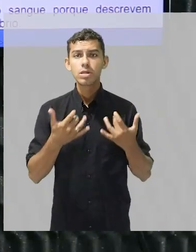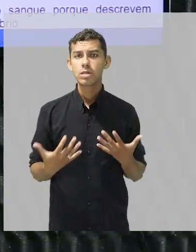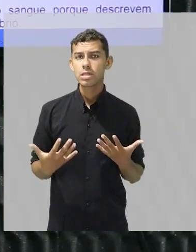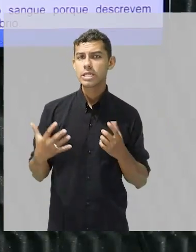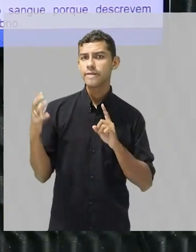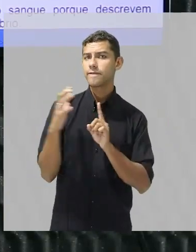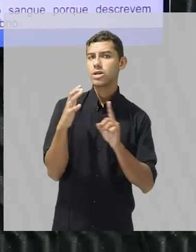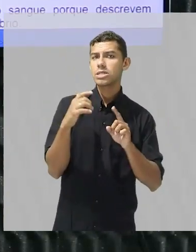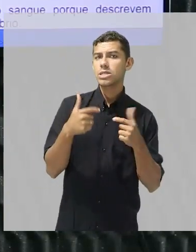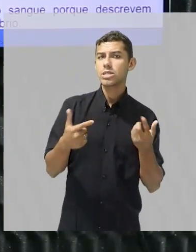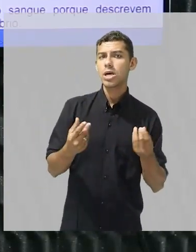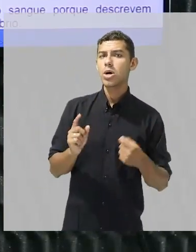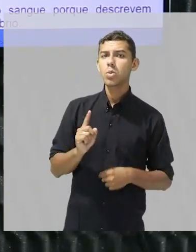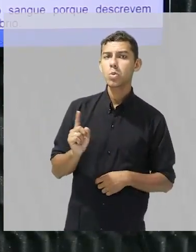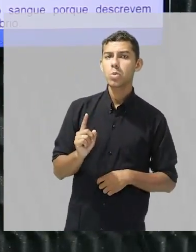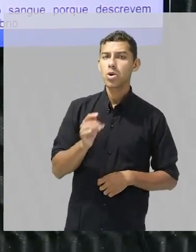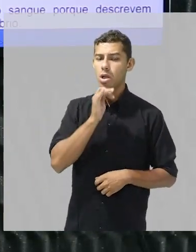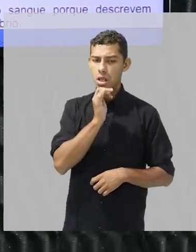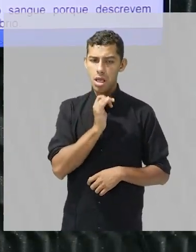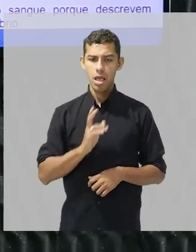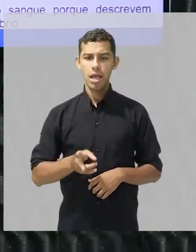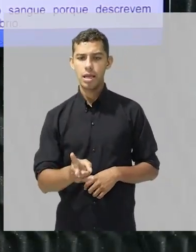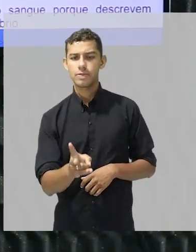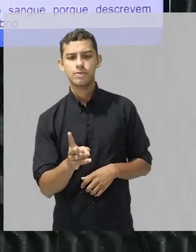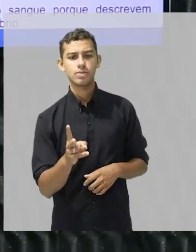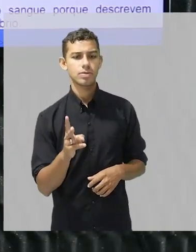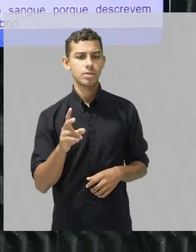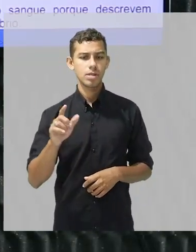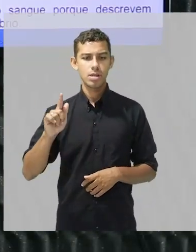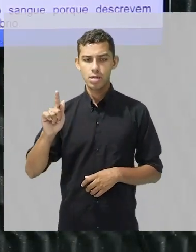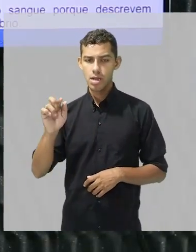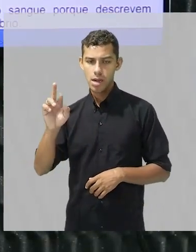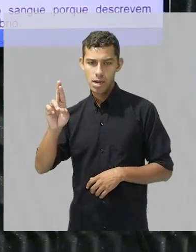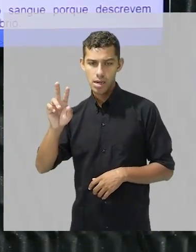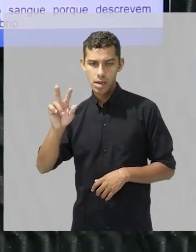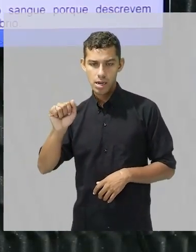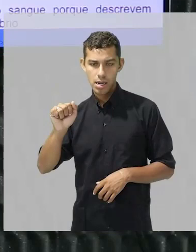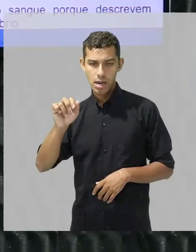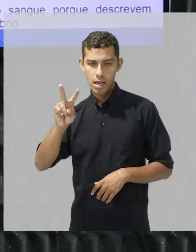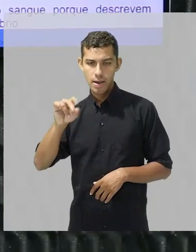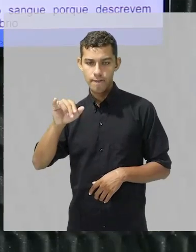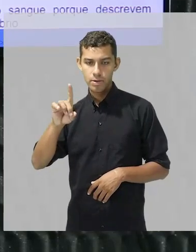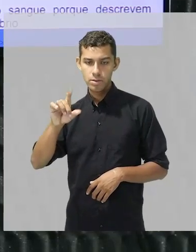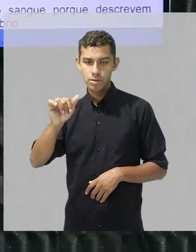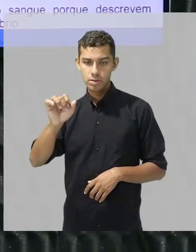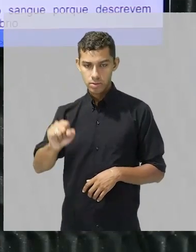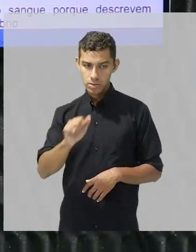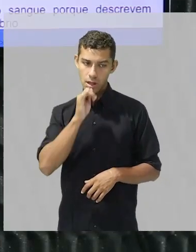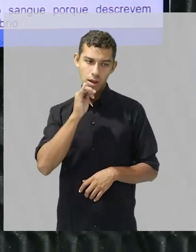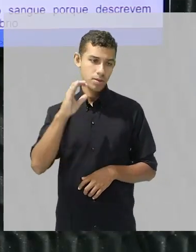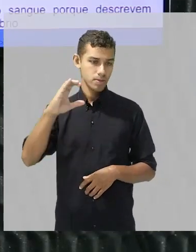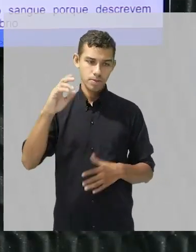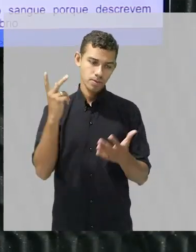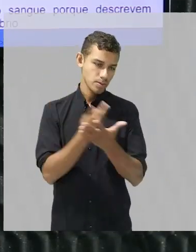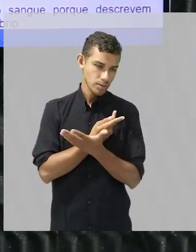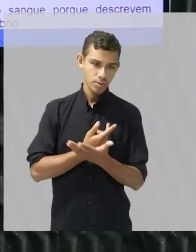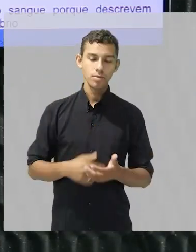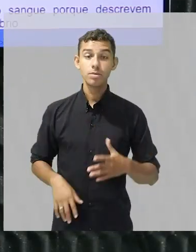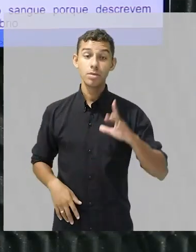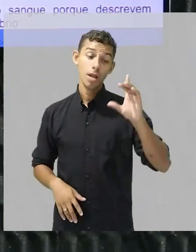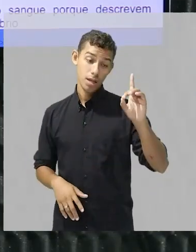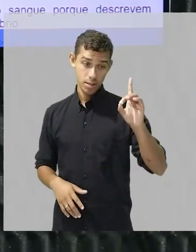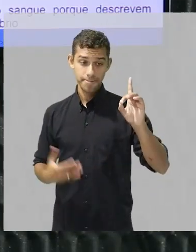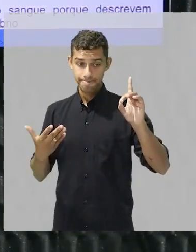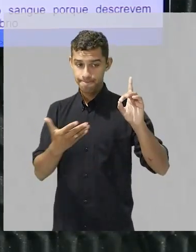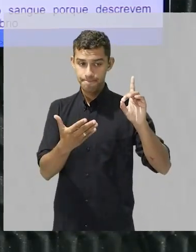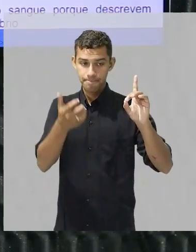sofre influência? Aliás, não sofre resistência da gravidade. Então, a letra C também não tem nada a ver, tá? A letra